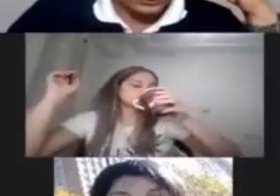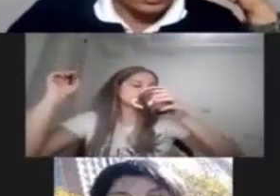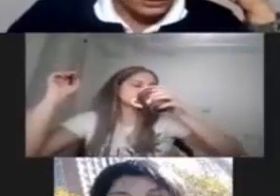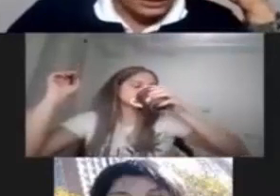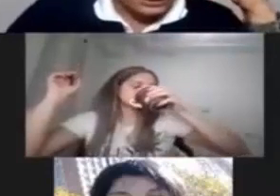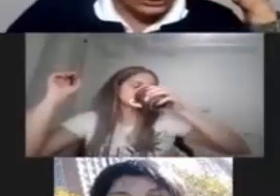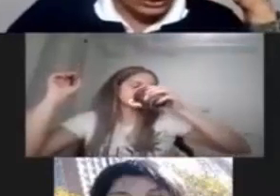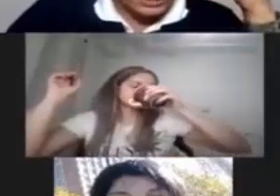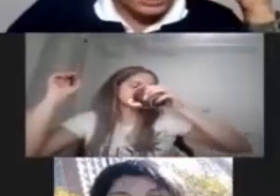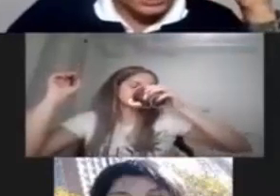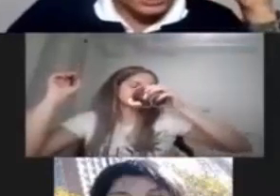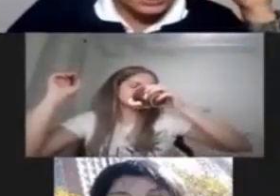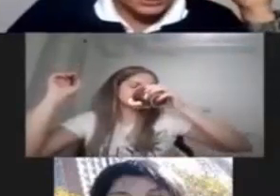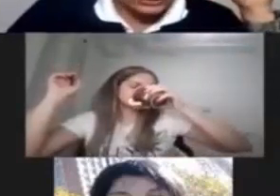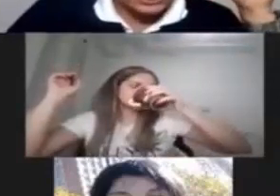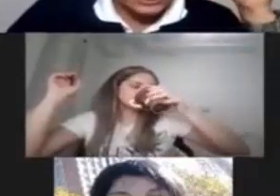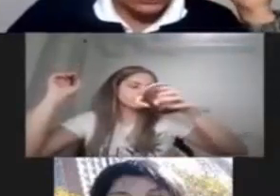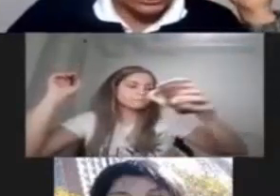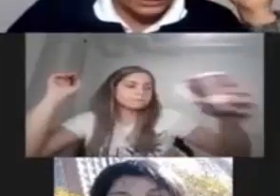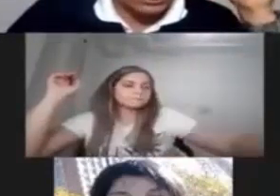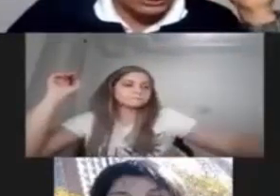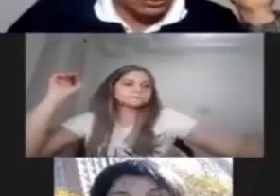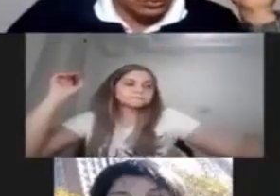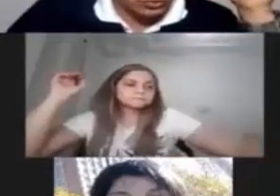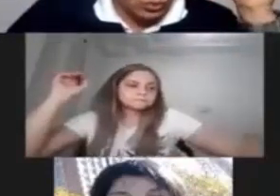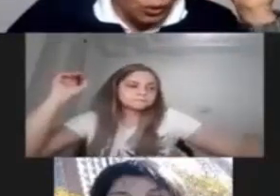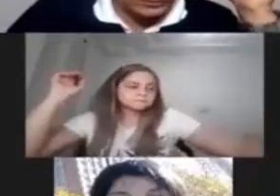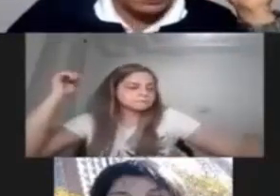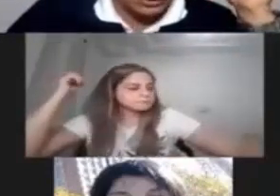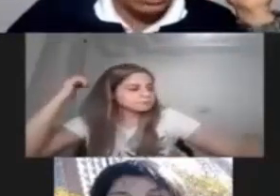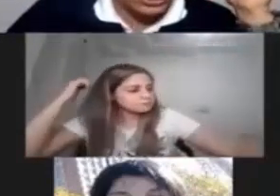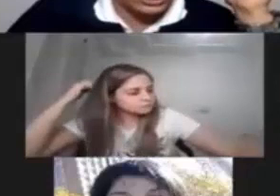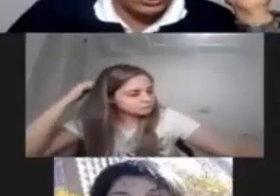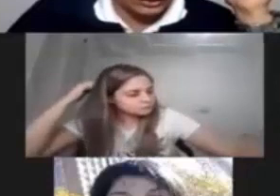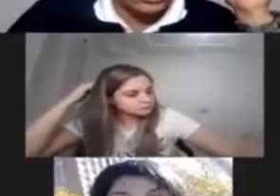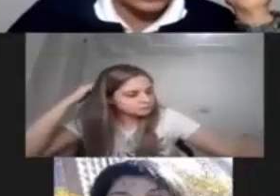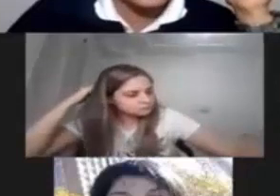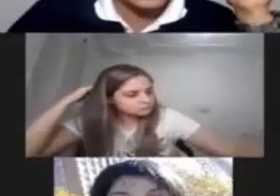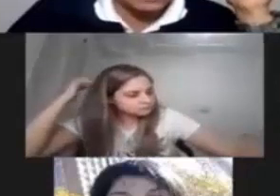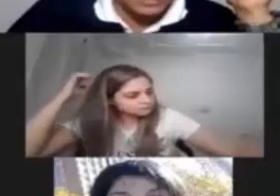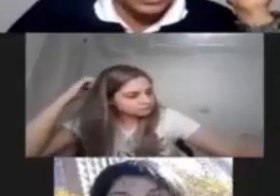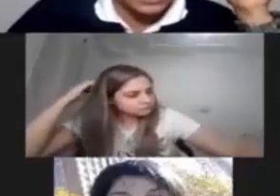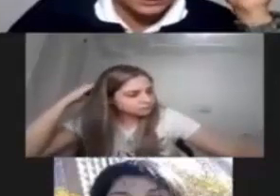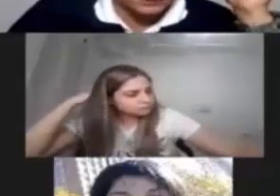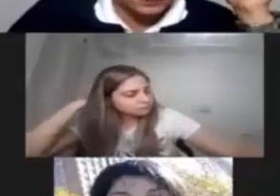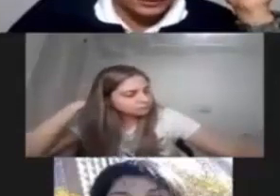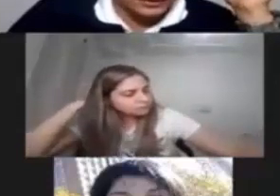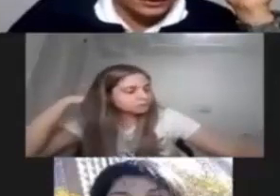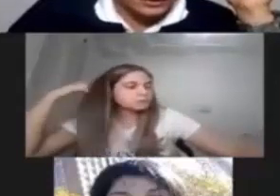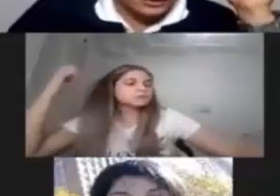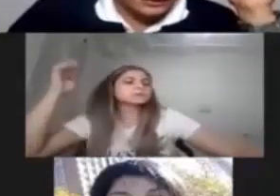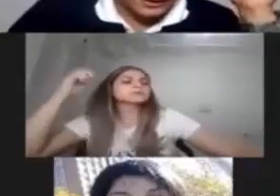clamando. E todos esses que ressuscitaram voltaram ao mesmo corpo e depois morreram. Estão com glorificação. Exatamente. É isso aí.